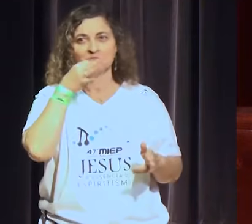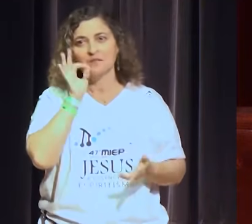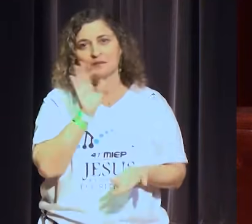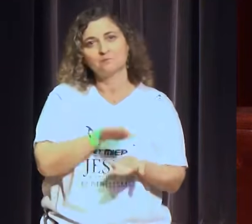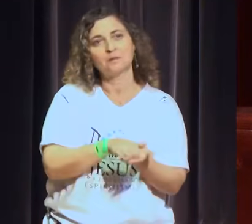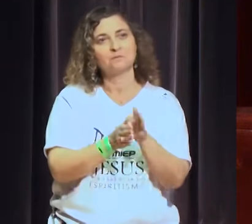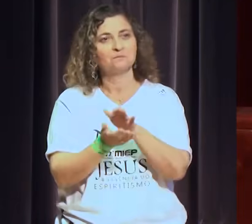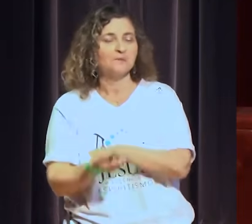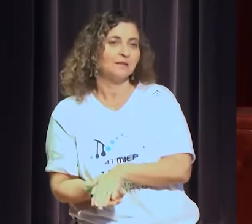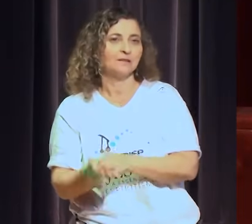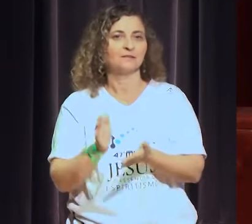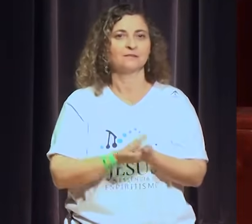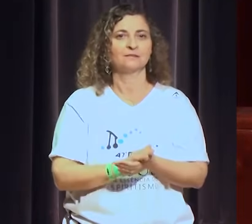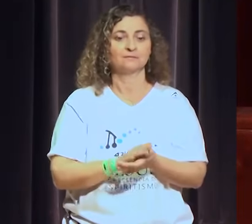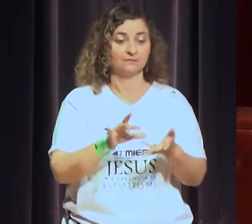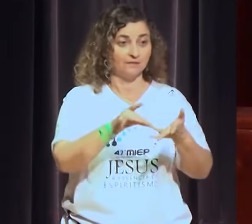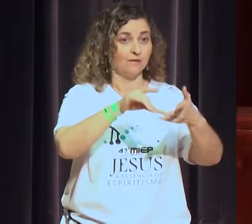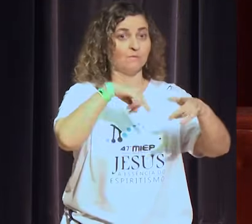casaram-se,